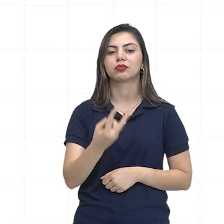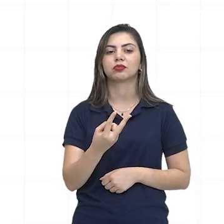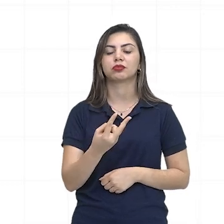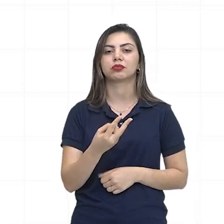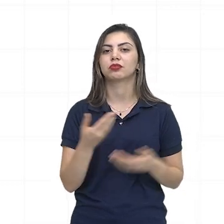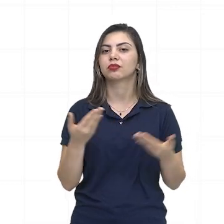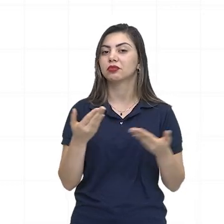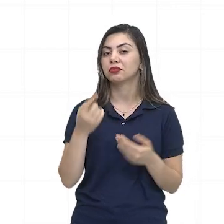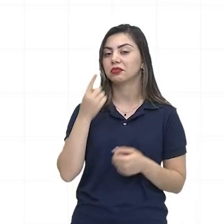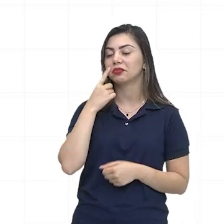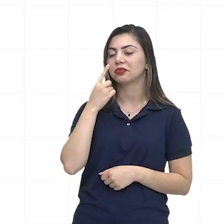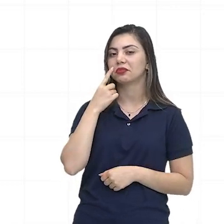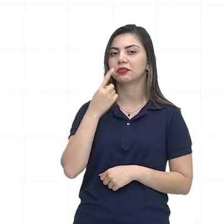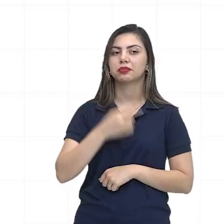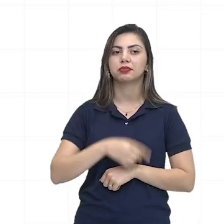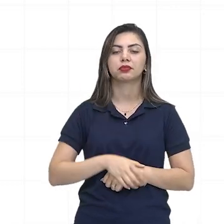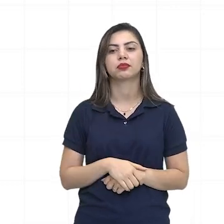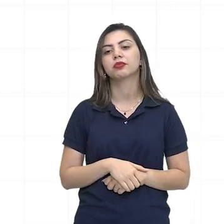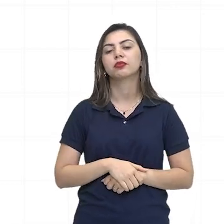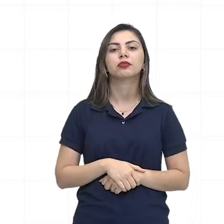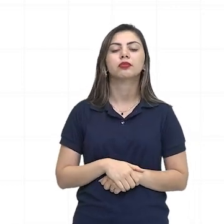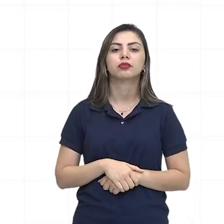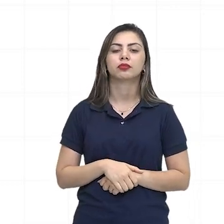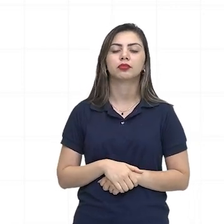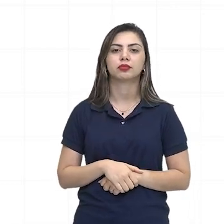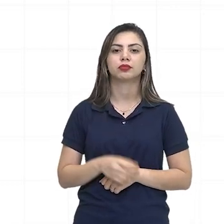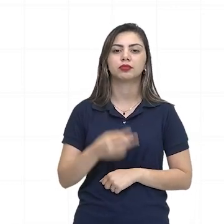5,2. Então, vamos conferir.